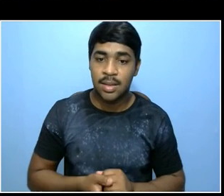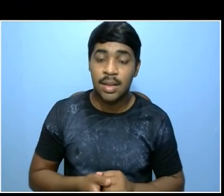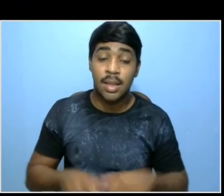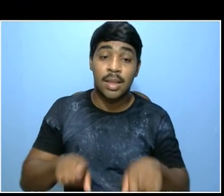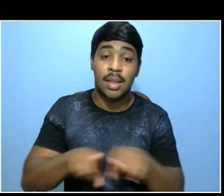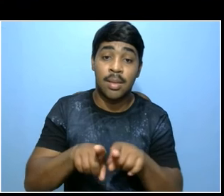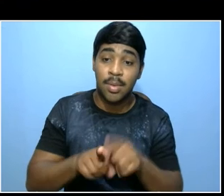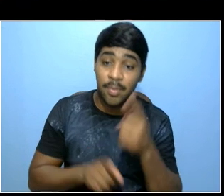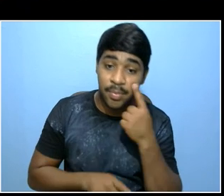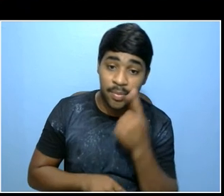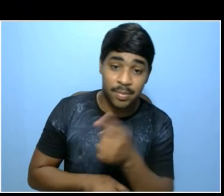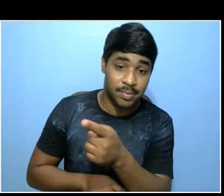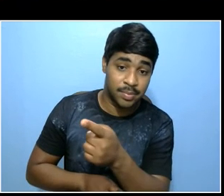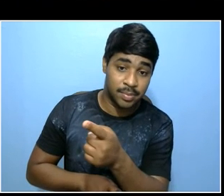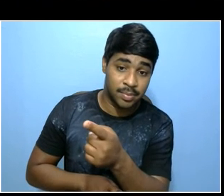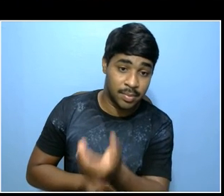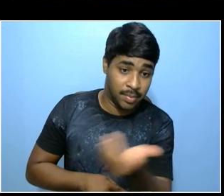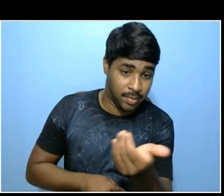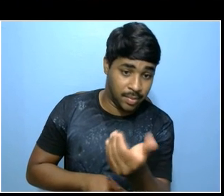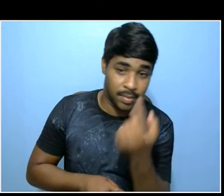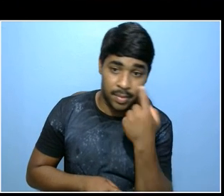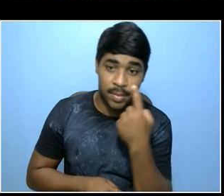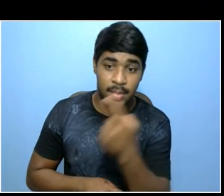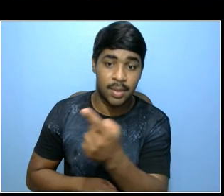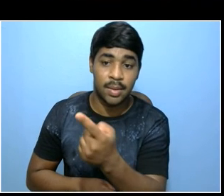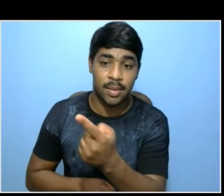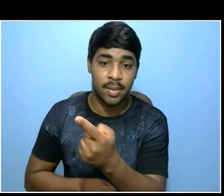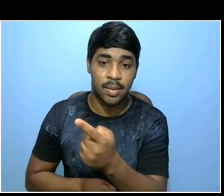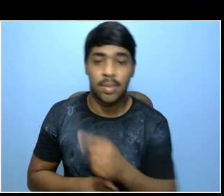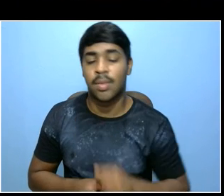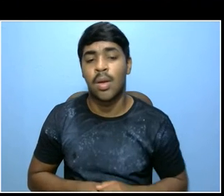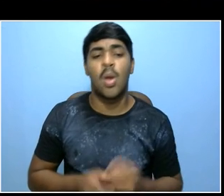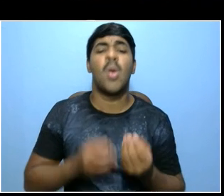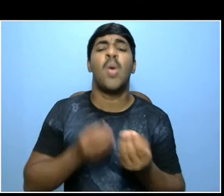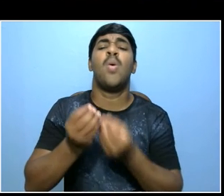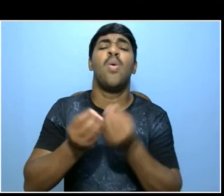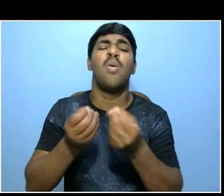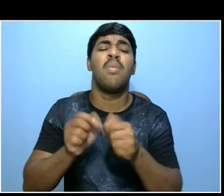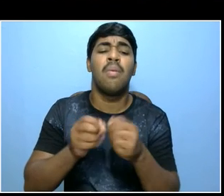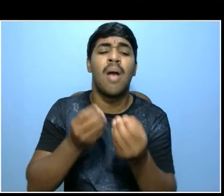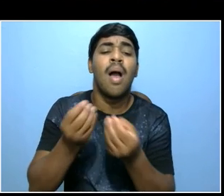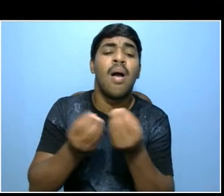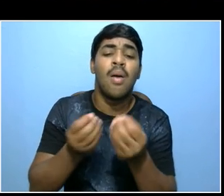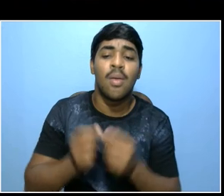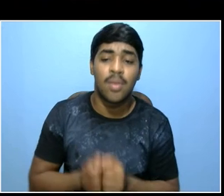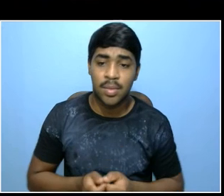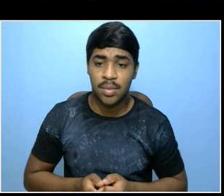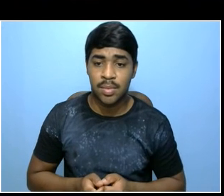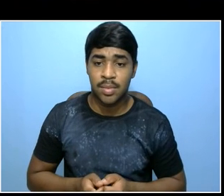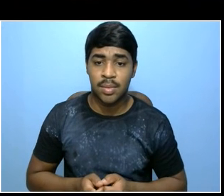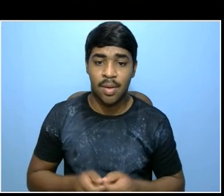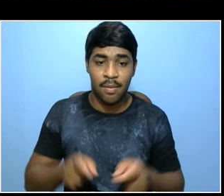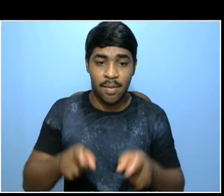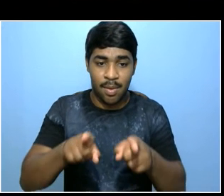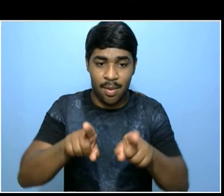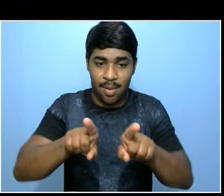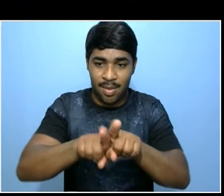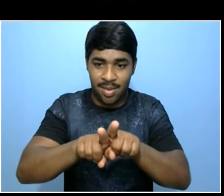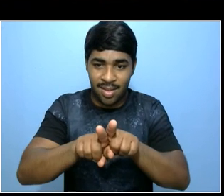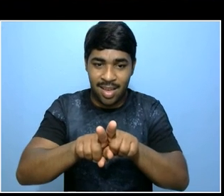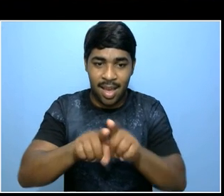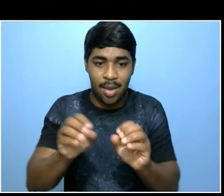com protozoários, tá? Que é isso que vocês estão vendo. Então, como que eles vão fazer isso? Eles vão trocar de micronúcleos,